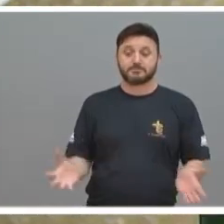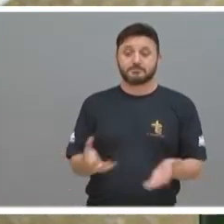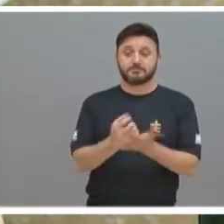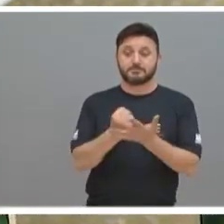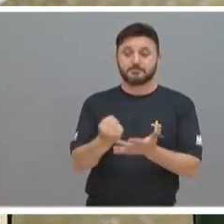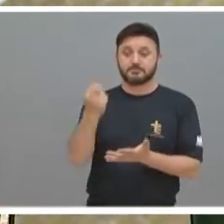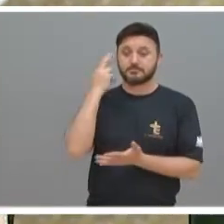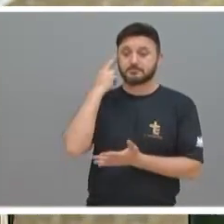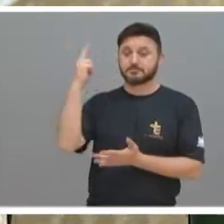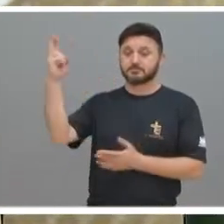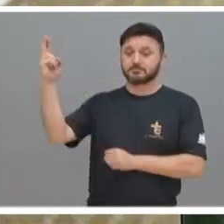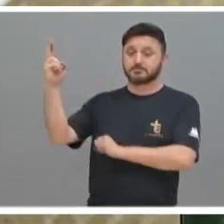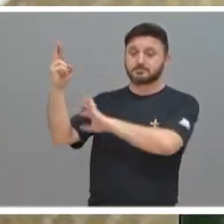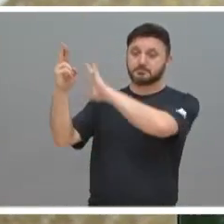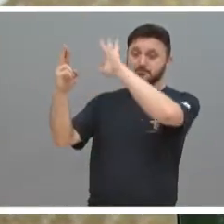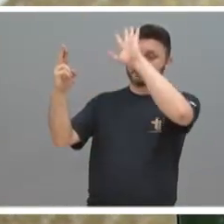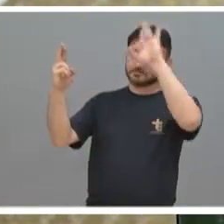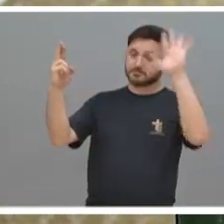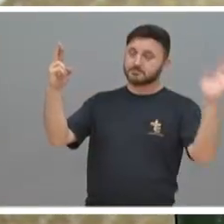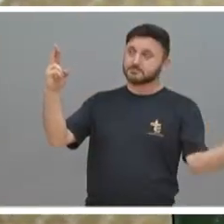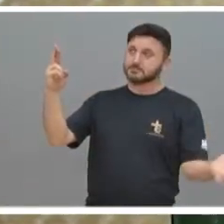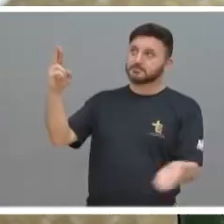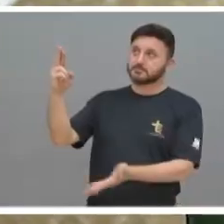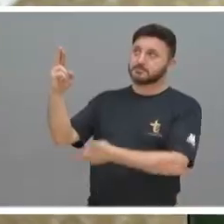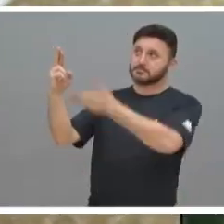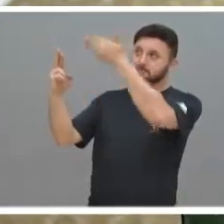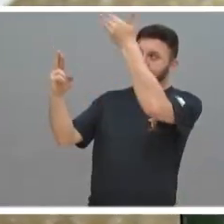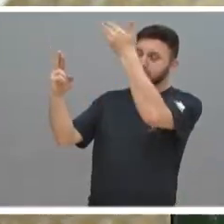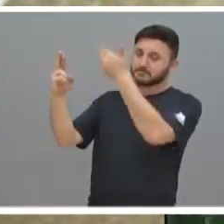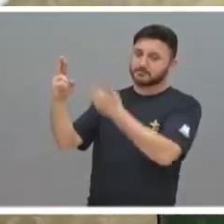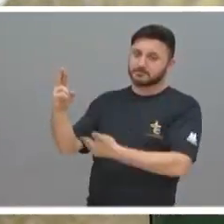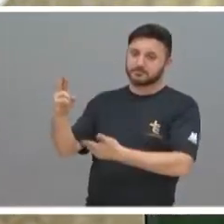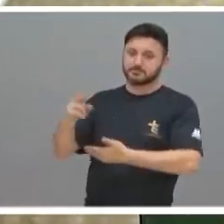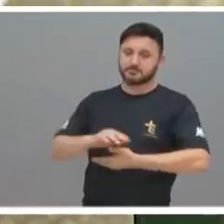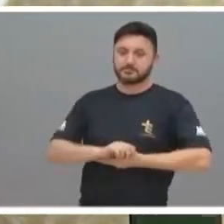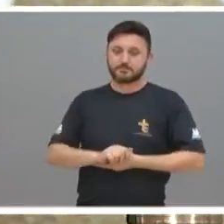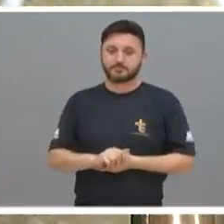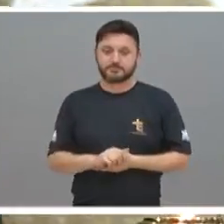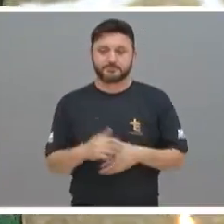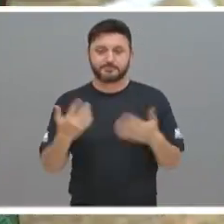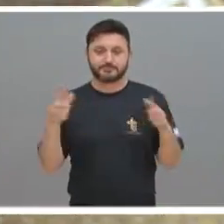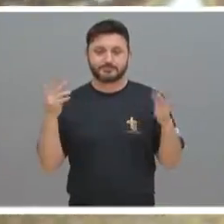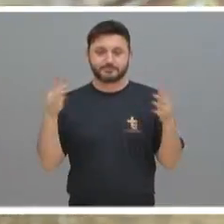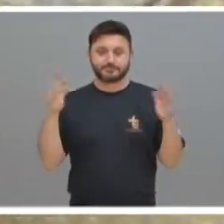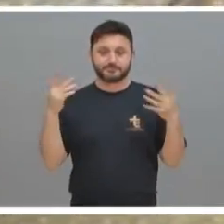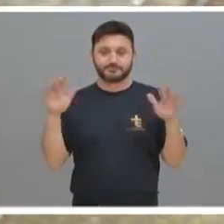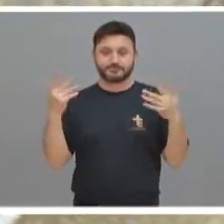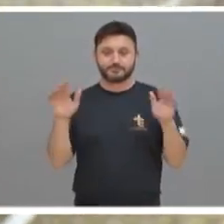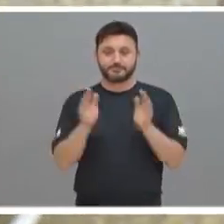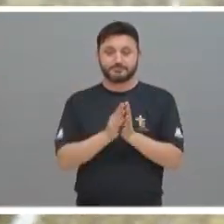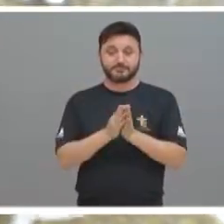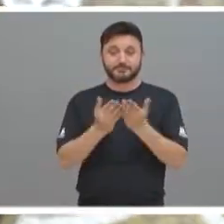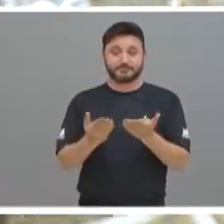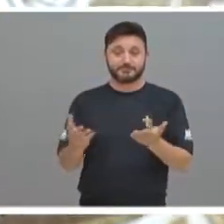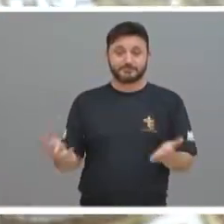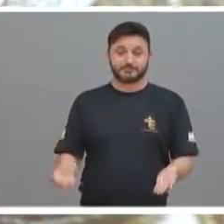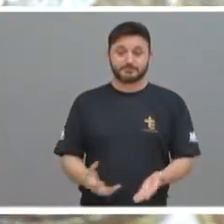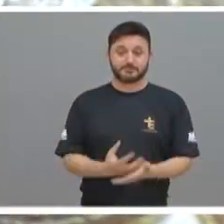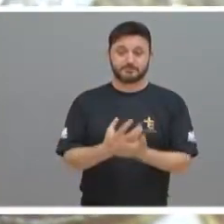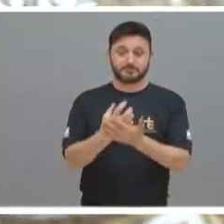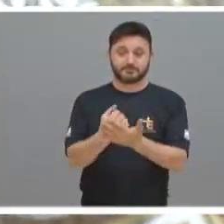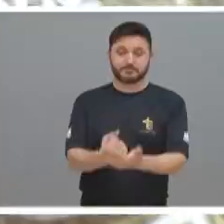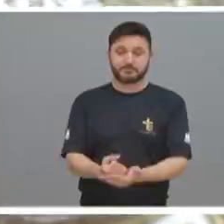Palavra da salvação, glória a vós, Senhor. Palavra